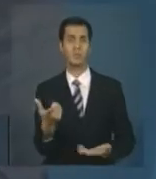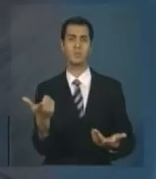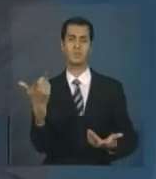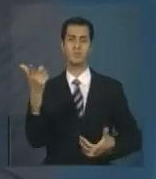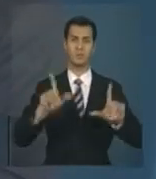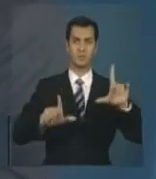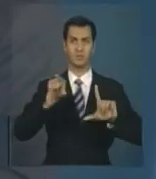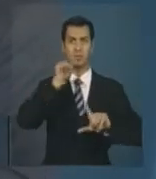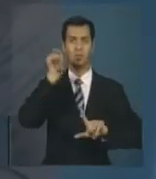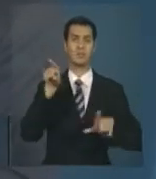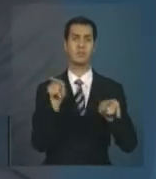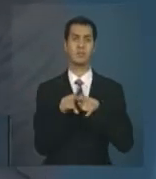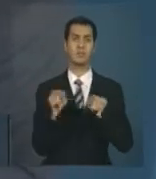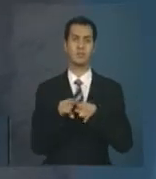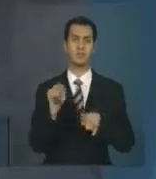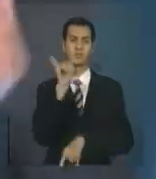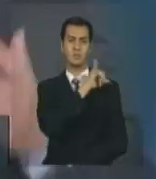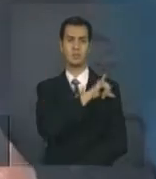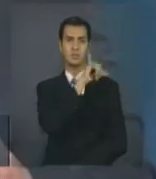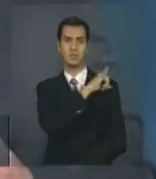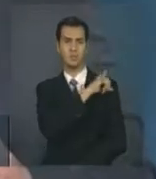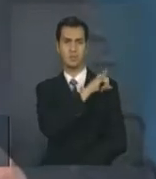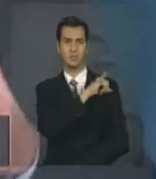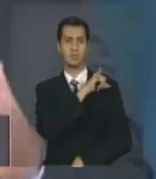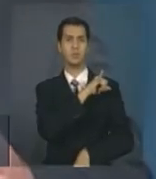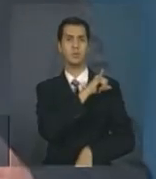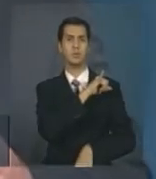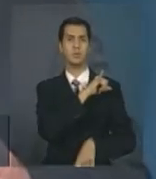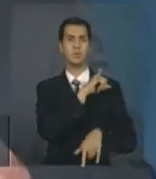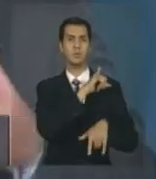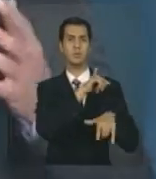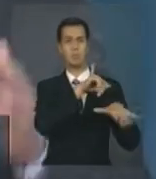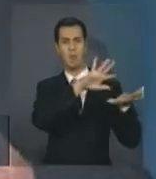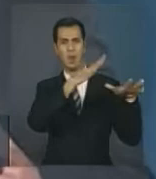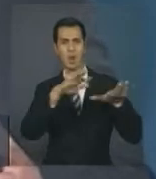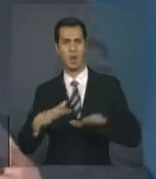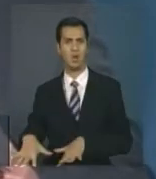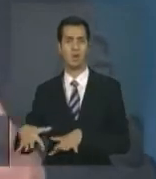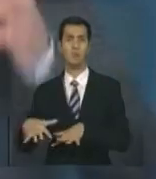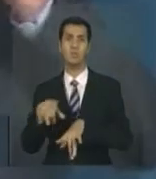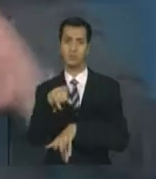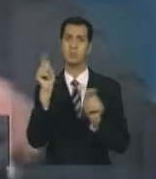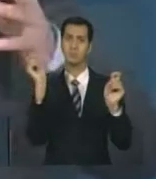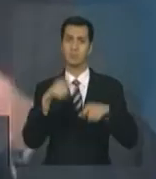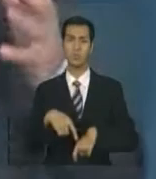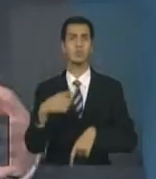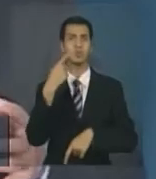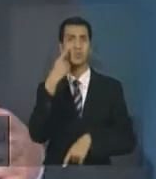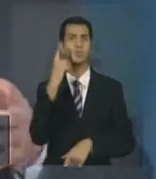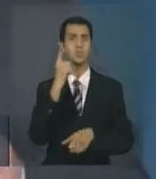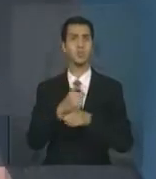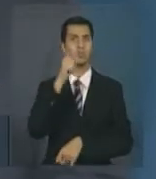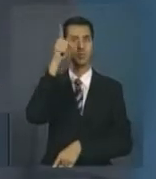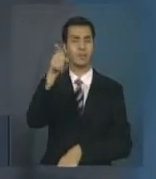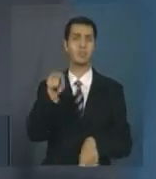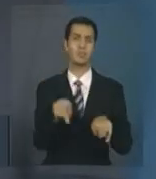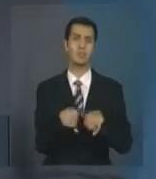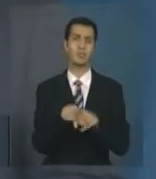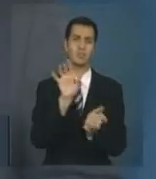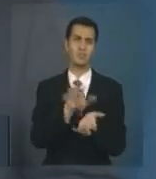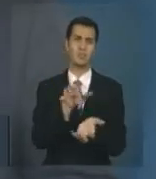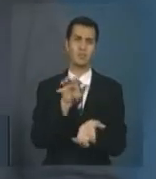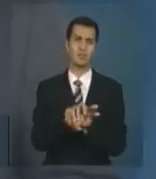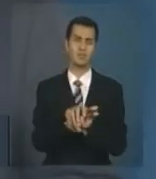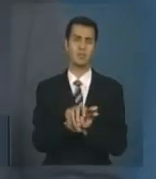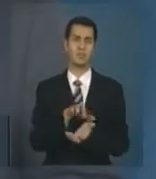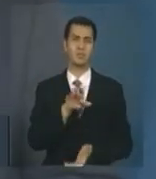região serrana, vocês podem replicar para o que ocorreu na Mata Sul e na Mata Norte, na região norte